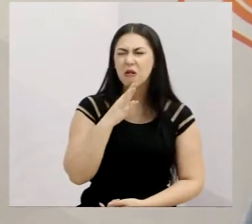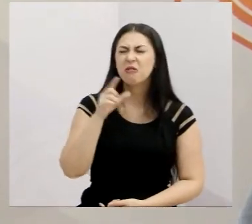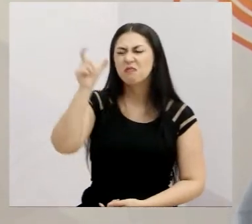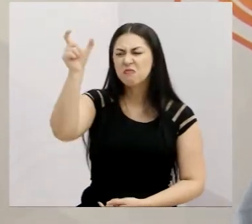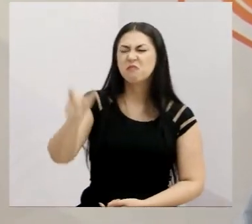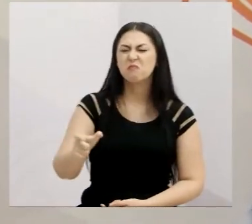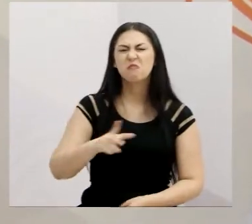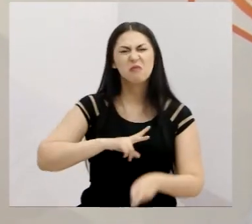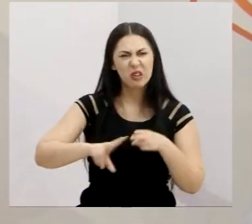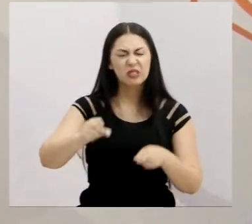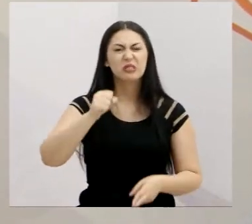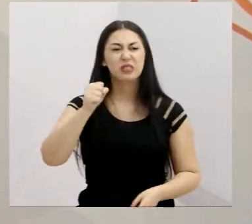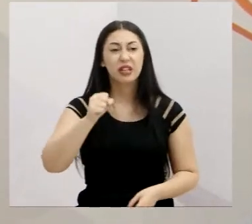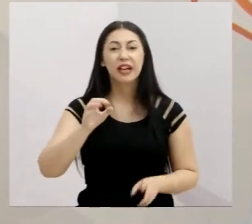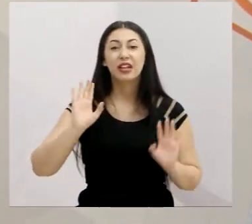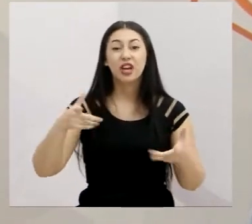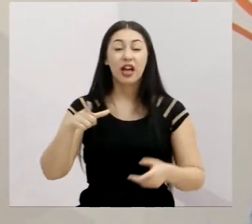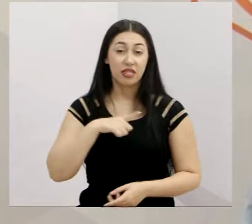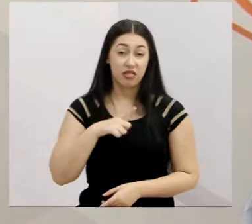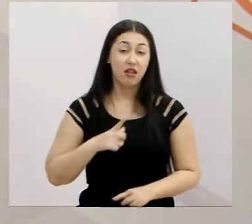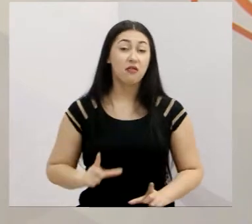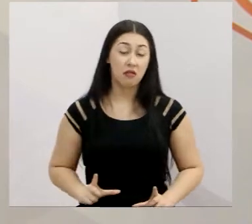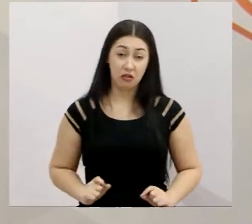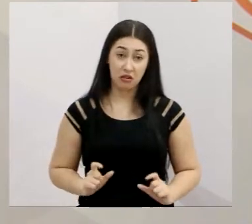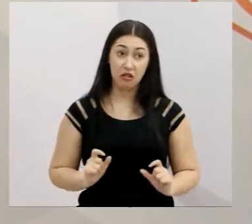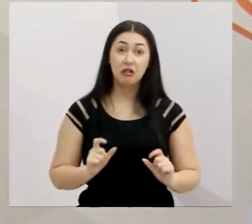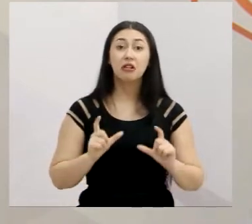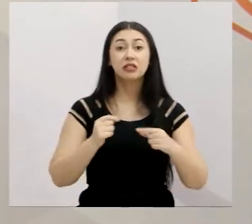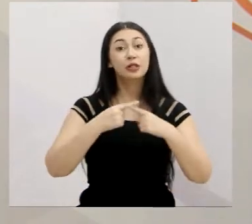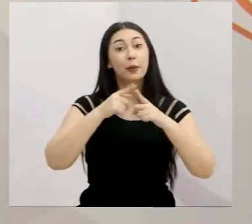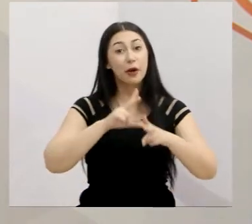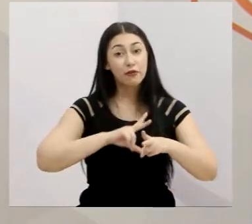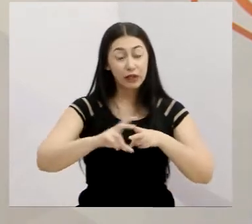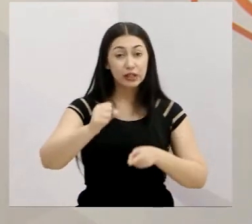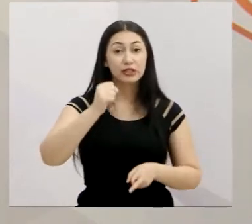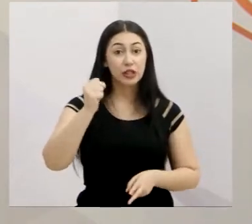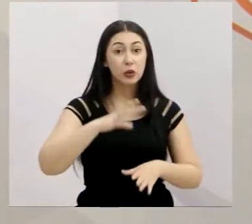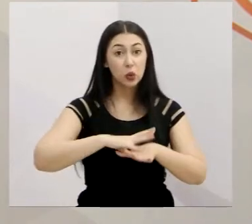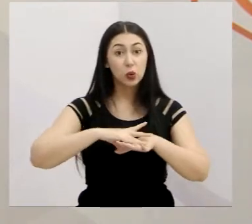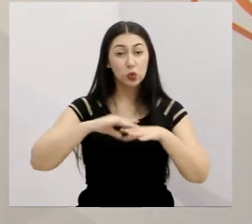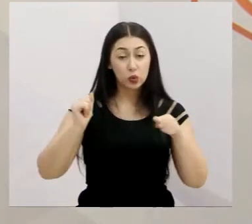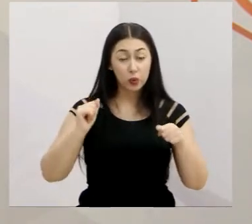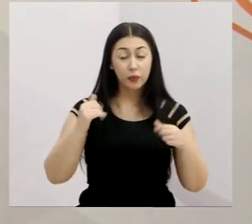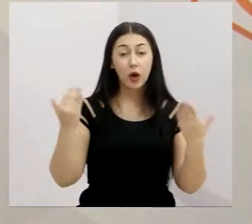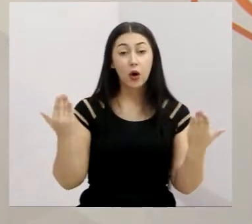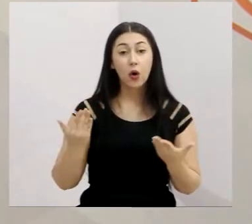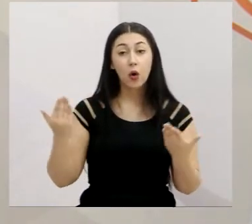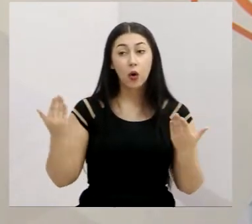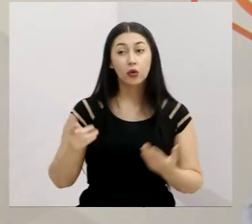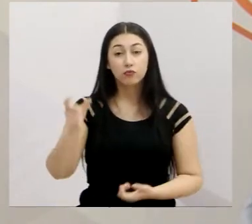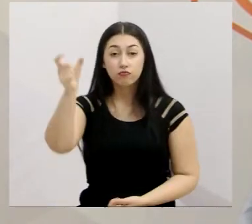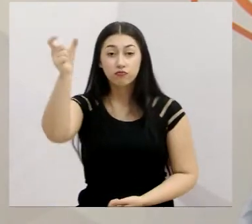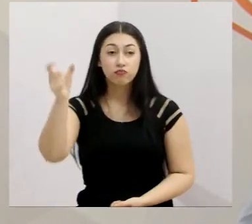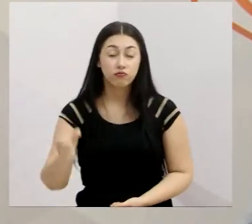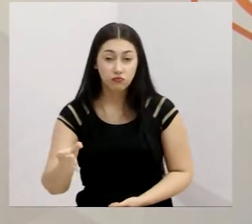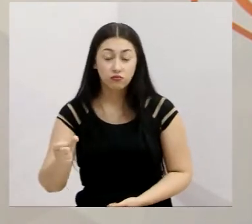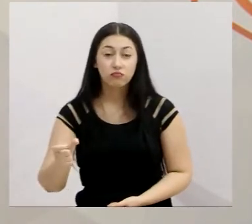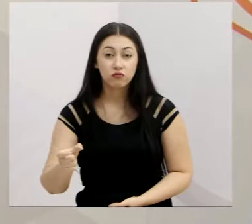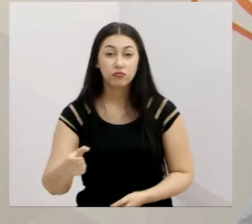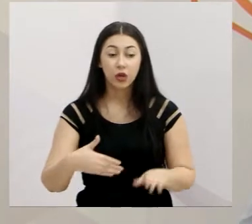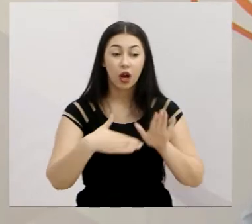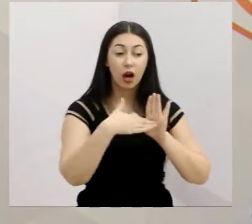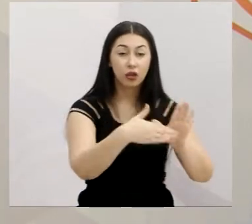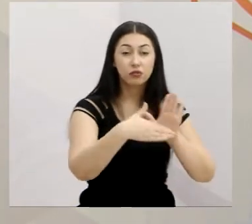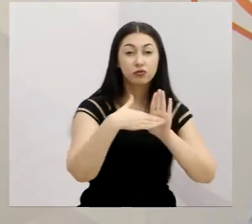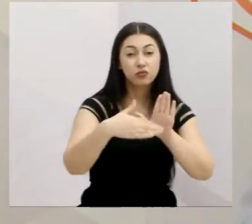superação nem via teve câncer de mama Neuzinha superou nem via hoje está aí levando